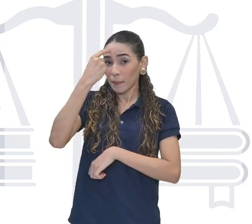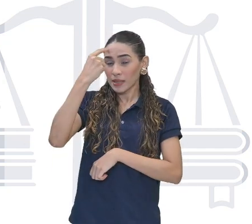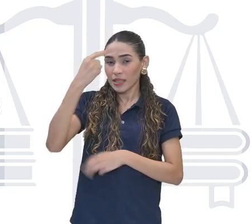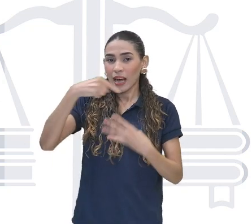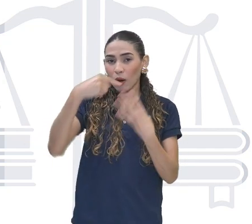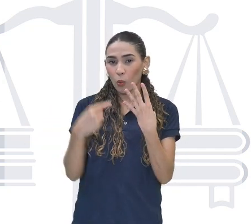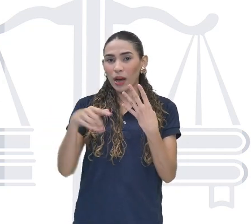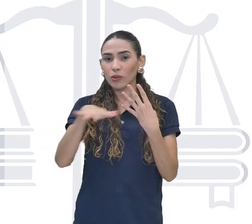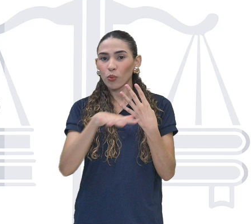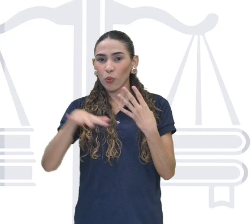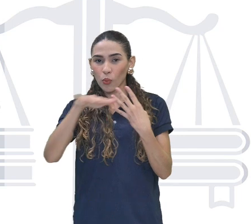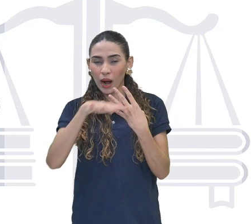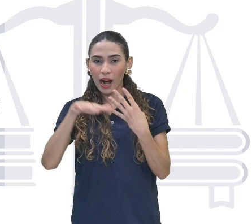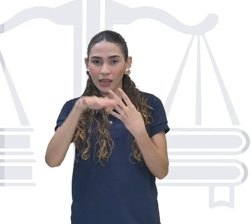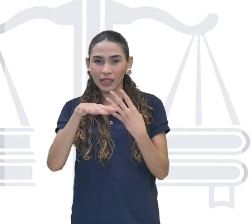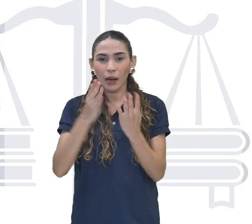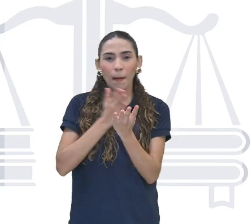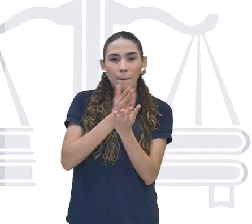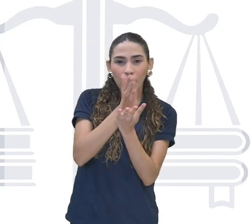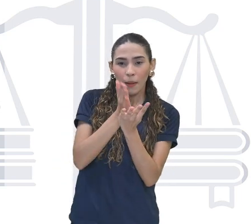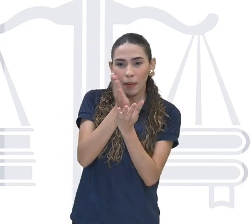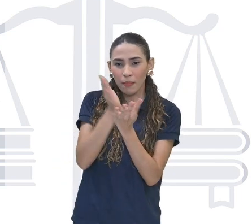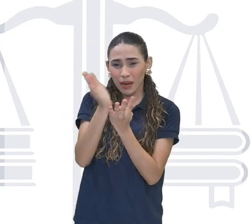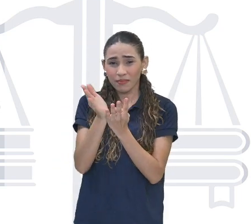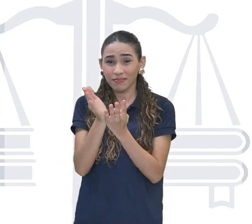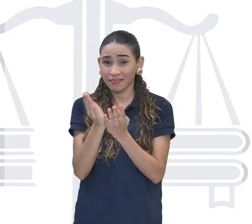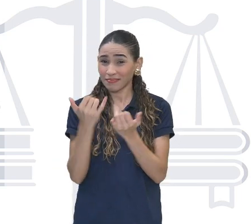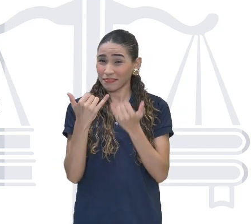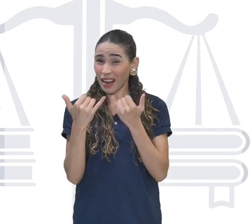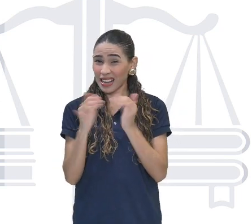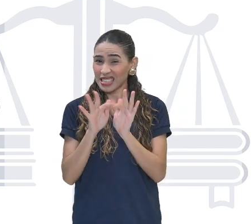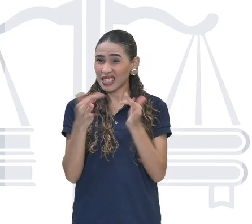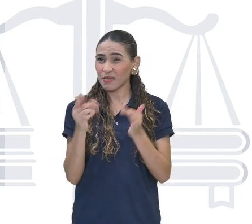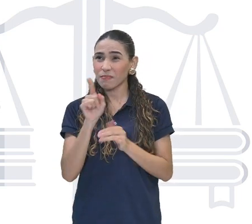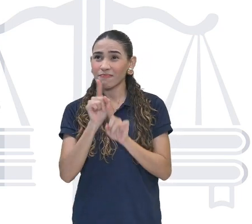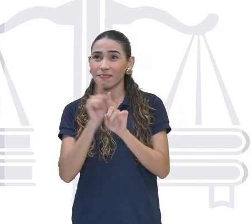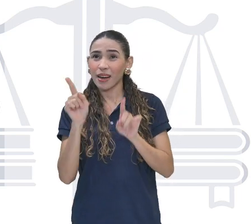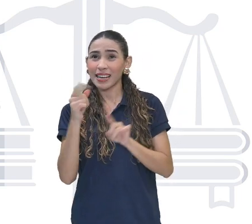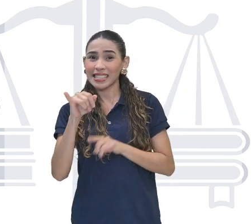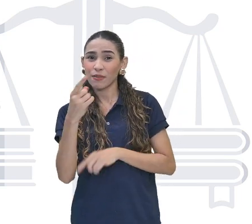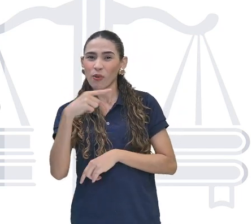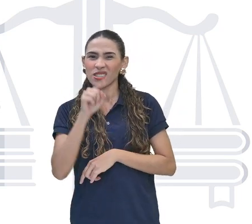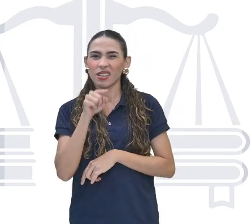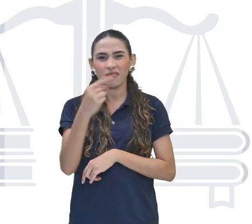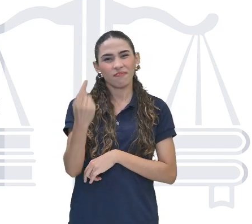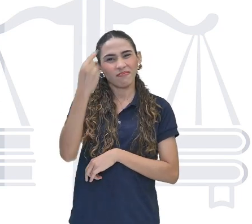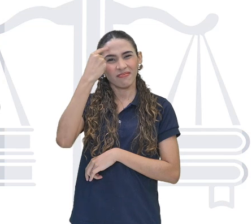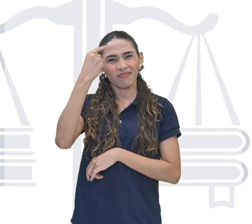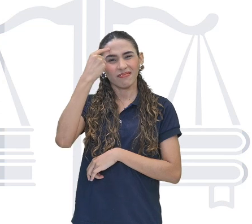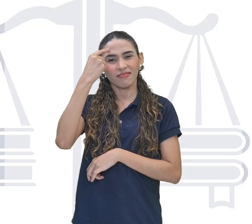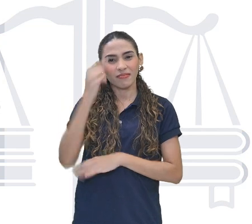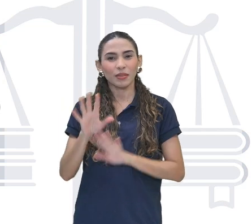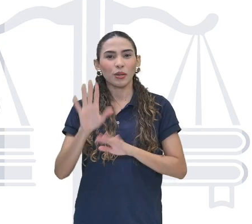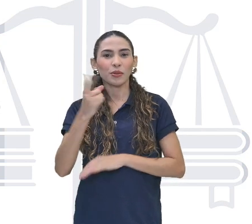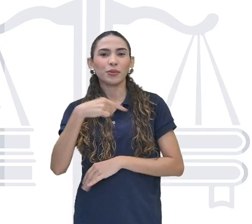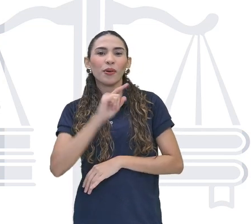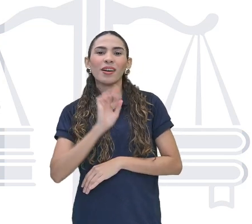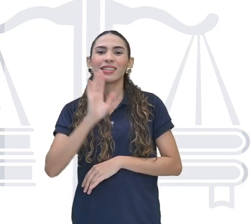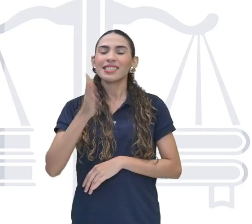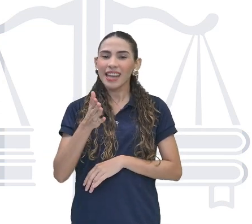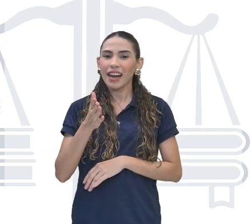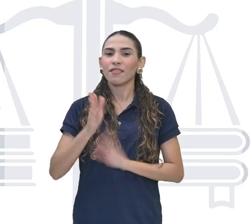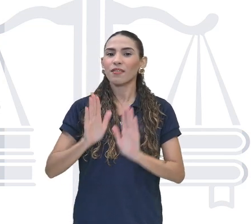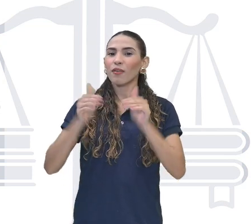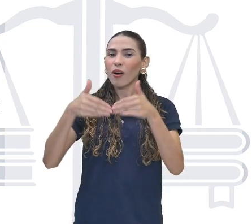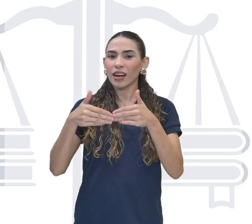áreas chaves, né? Então, parece simples, mas toda vez que a gente pensa sobre o próprio pensar, a gente já está trabalhando